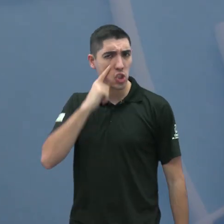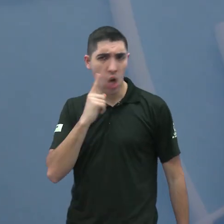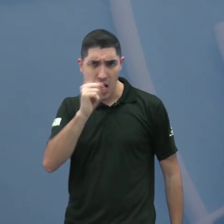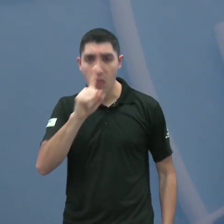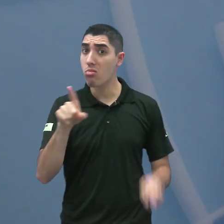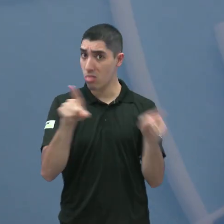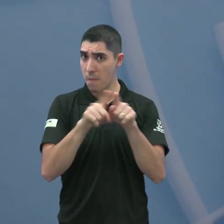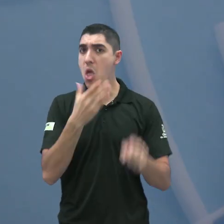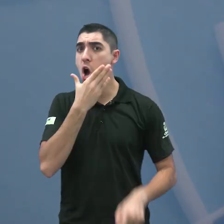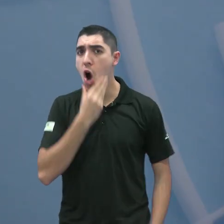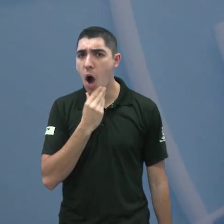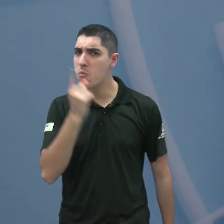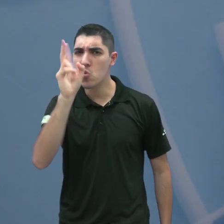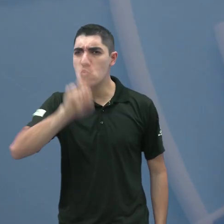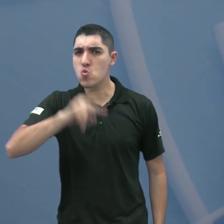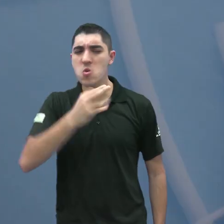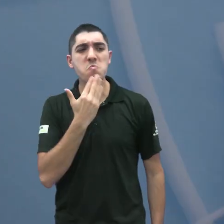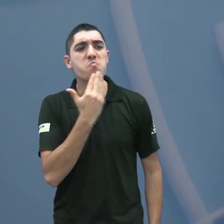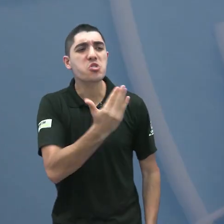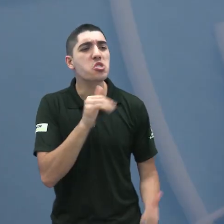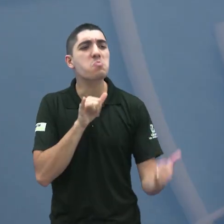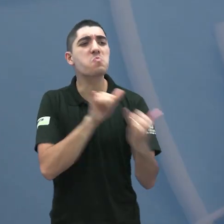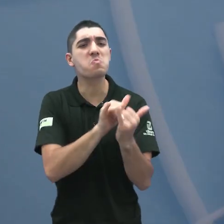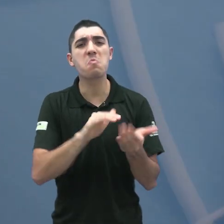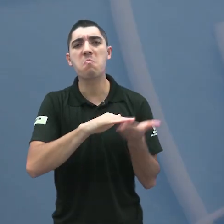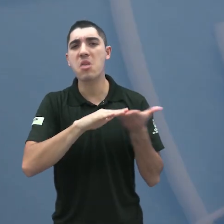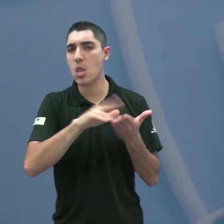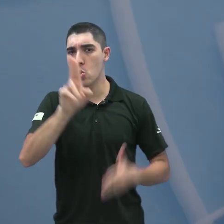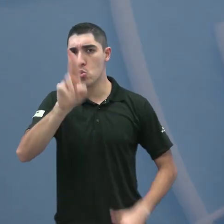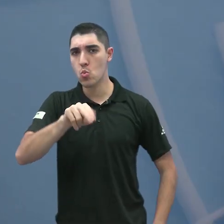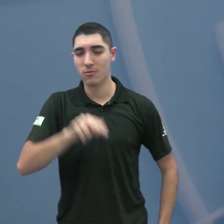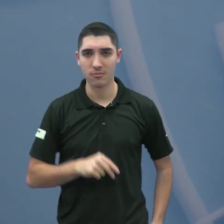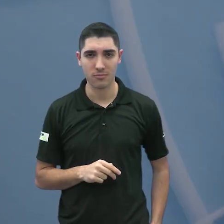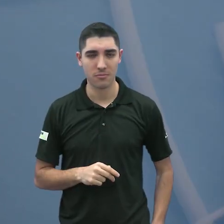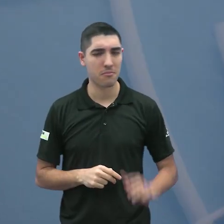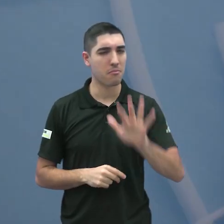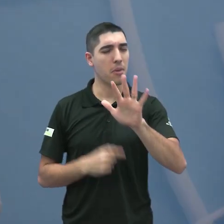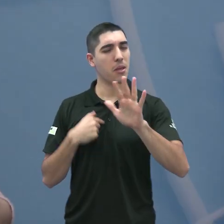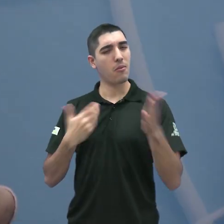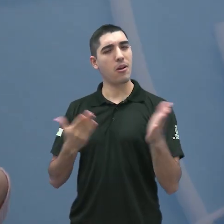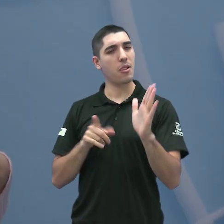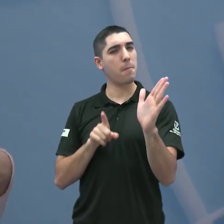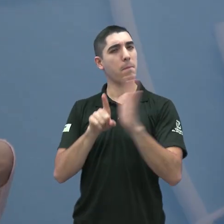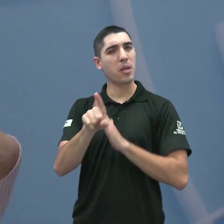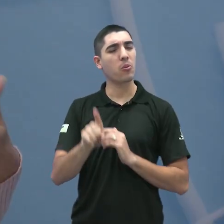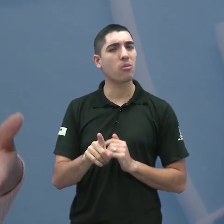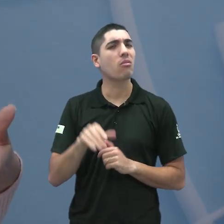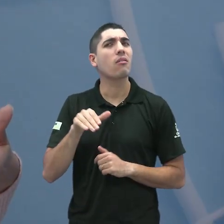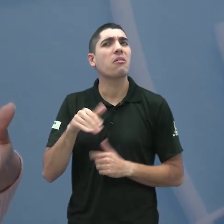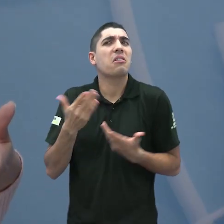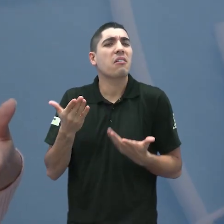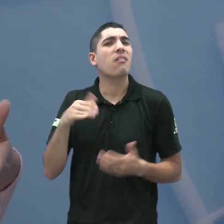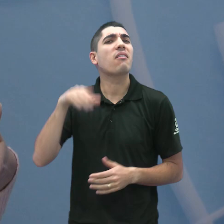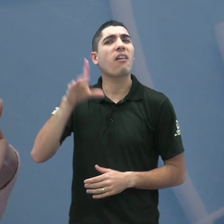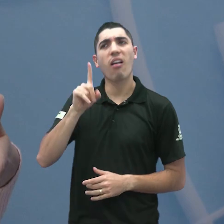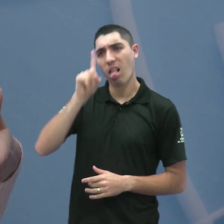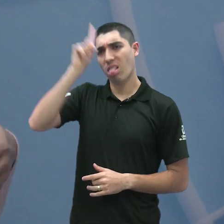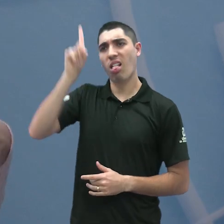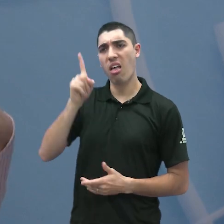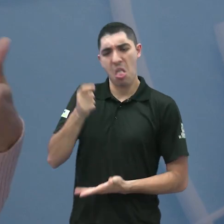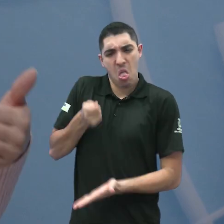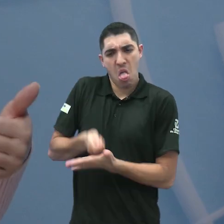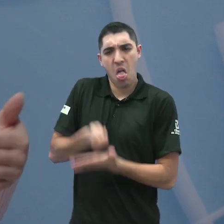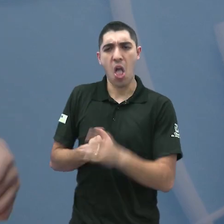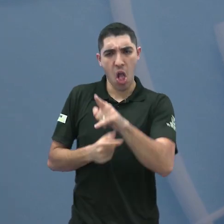pede perdão. Que coisa, né? Aí eu te pergunto, quem será que impôs esse estereótipo de que homem tem que